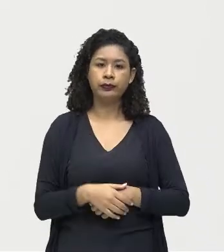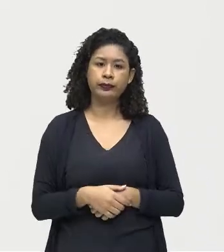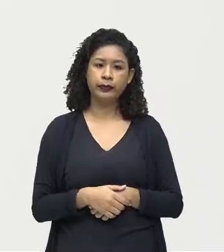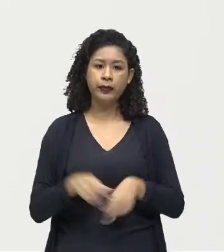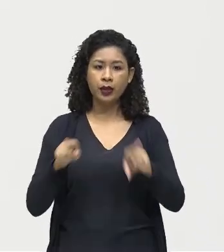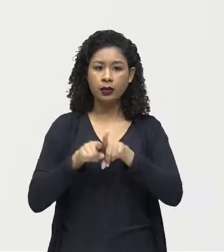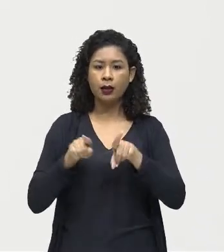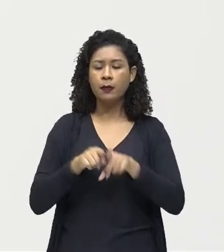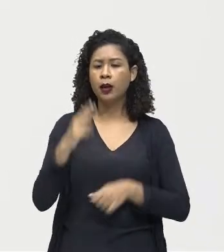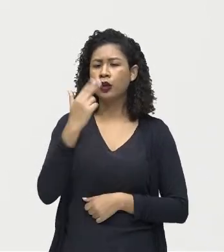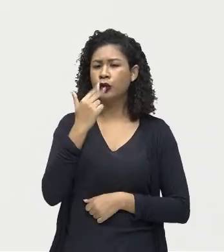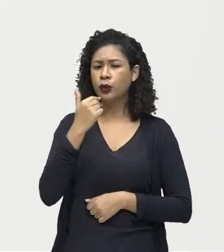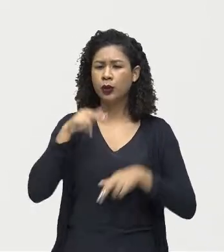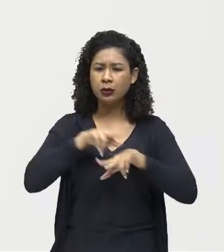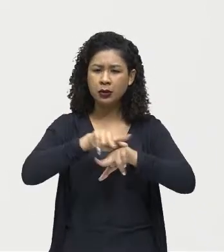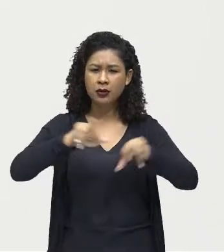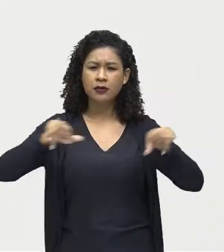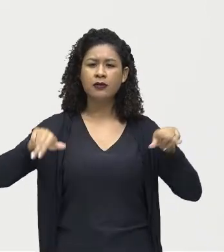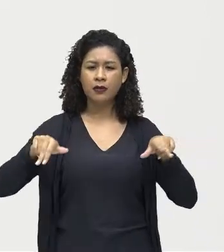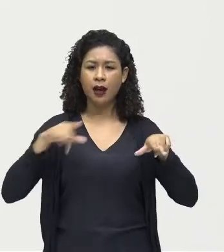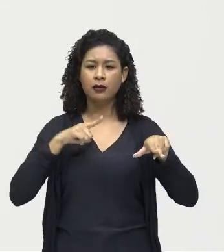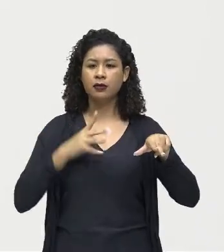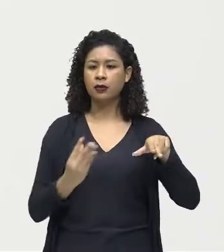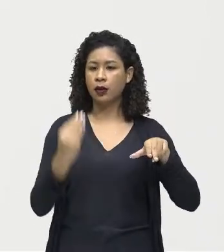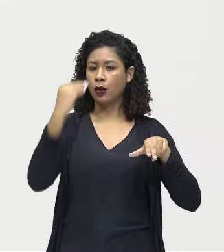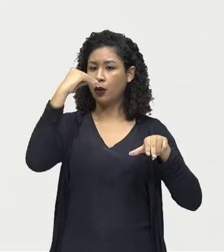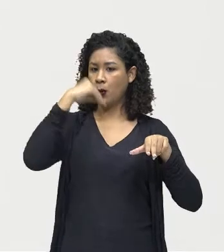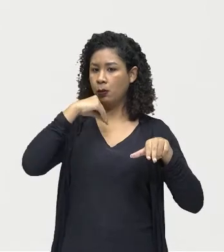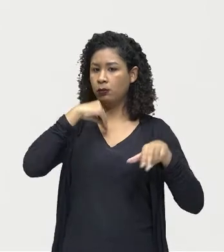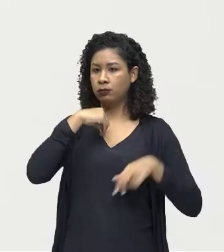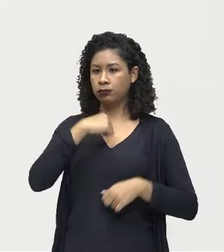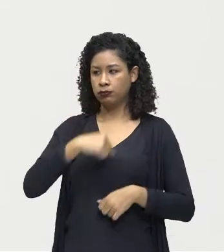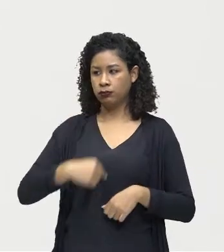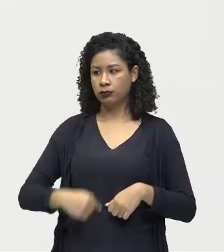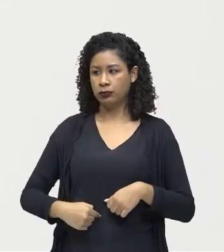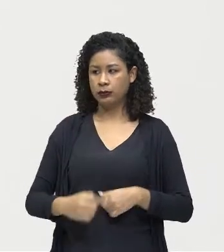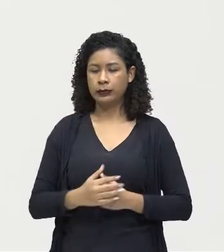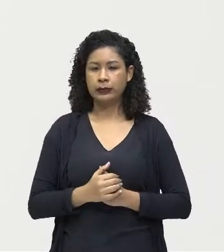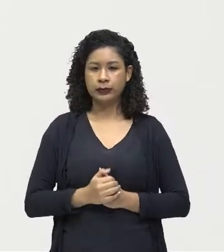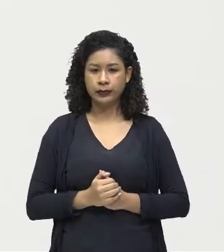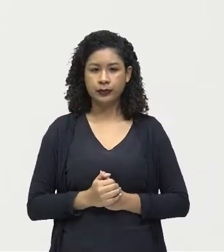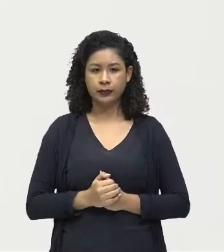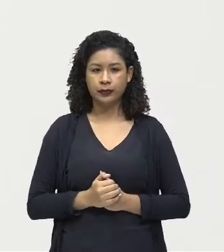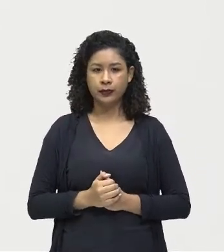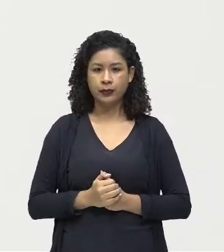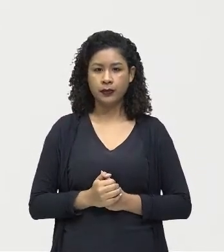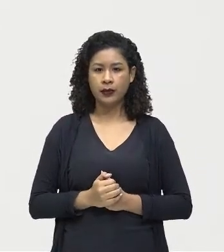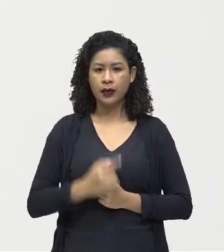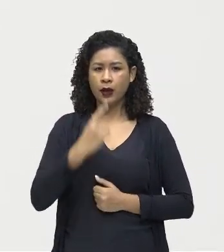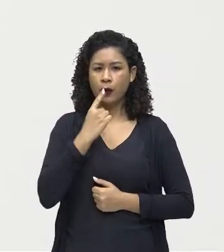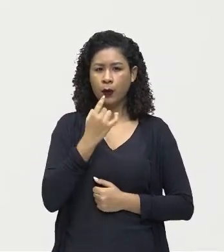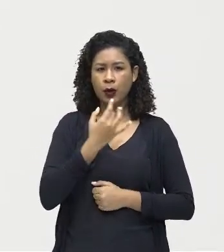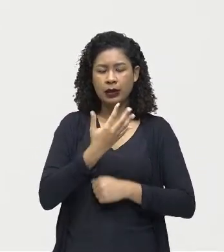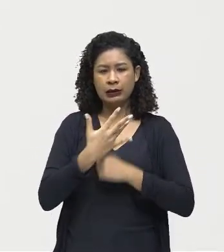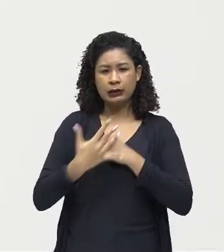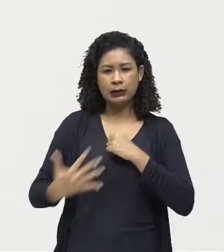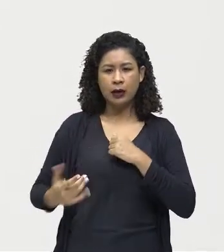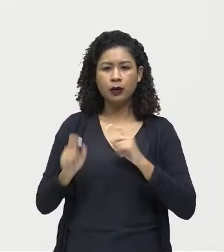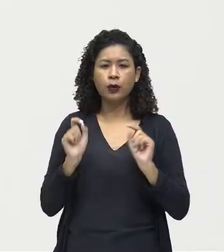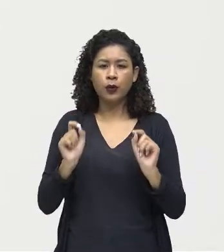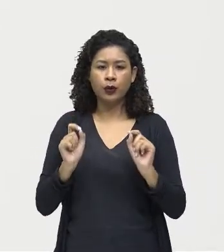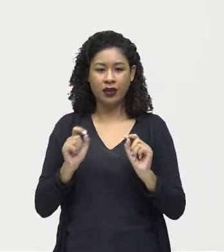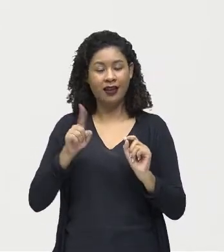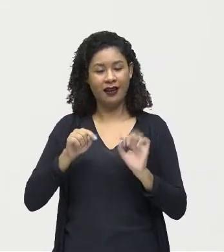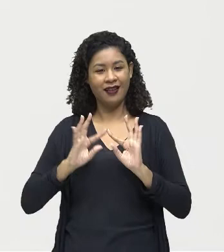obtidos no sistema digestório, tá? Então a gente tem aqui o que é o sangue, é esse líquido que vai realizar esse transporte, tá